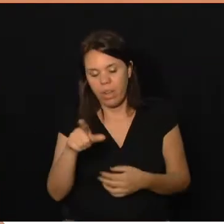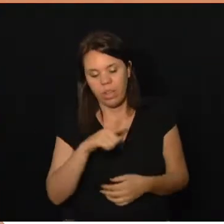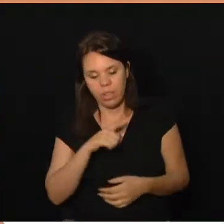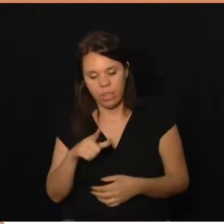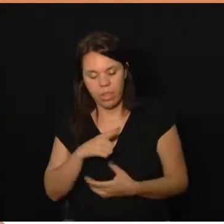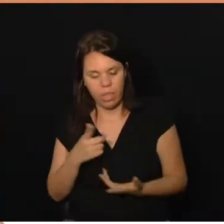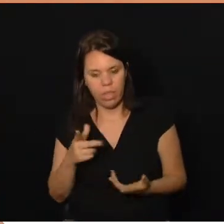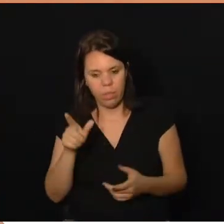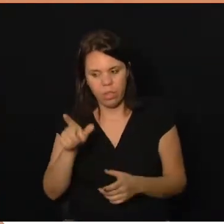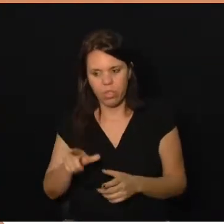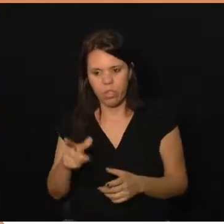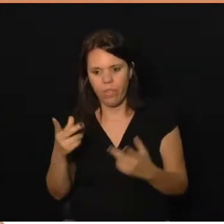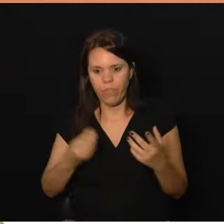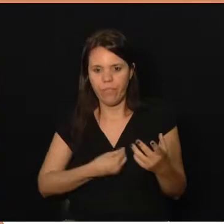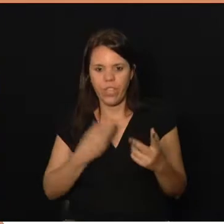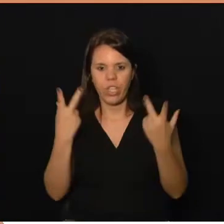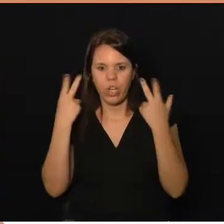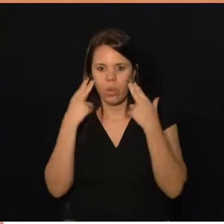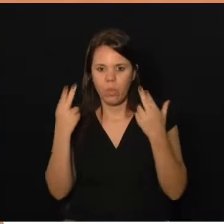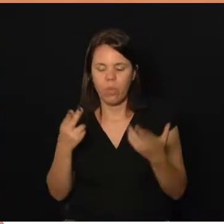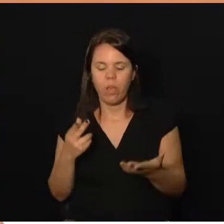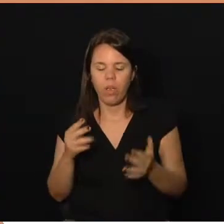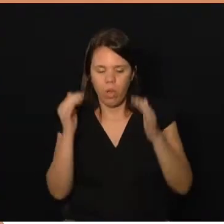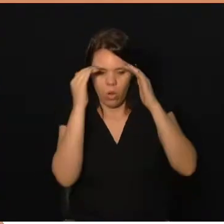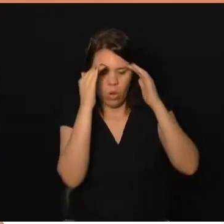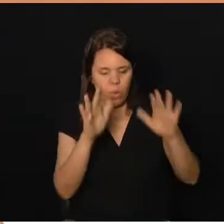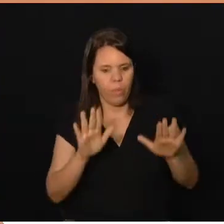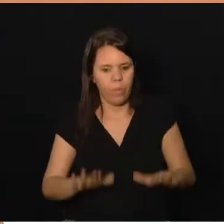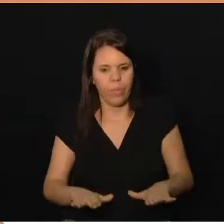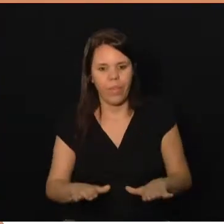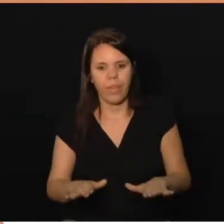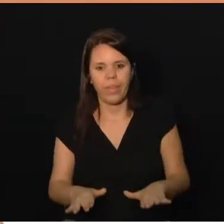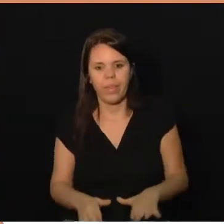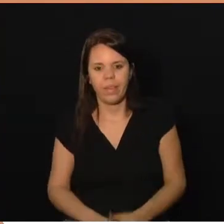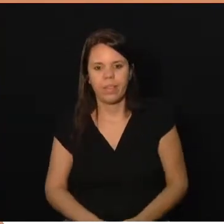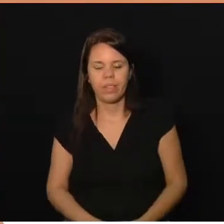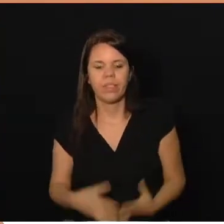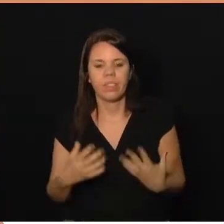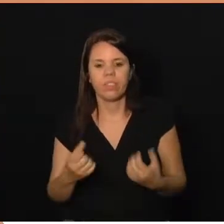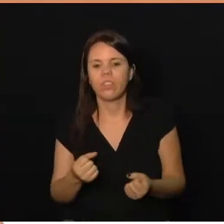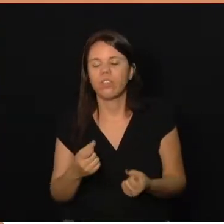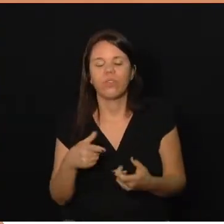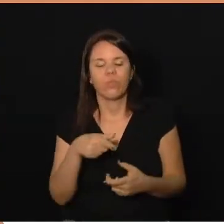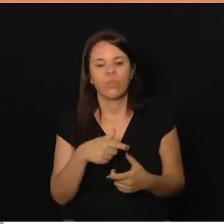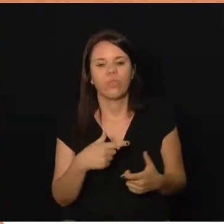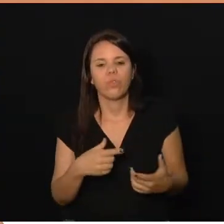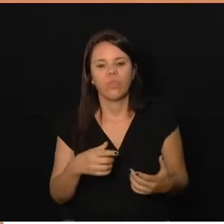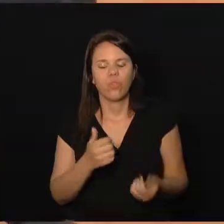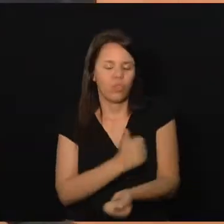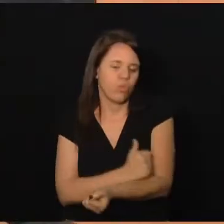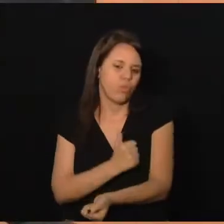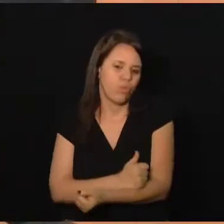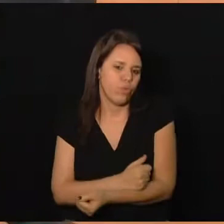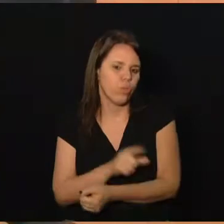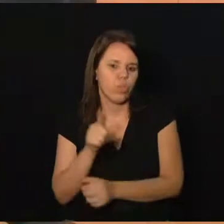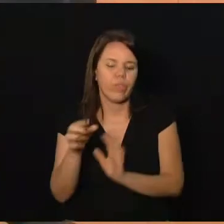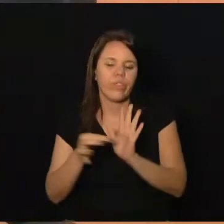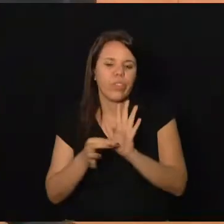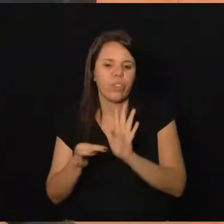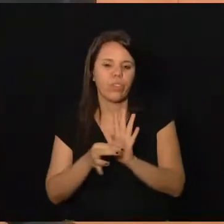uma vida normal, cumpre suas obrigações, mas é dependente químico e não assume sua impotência, né? O que você sugere para